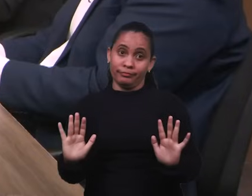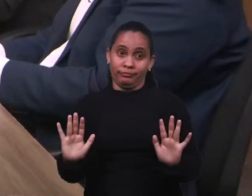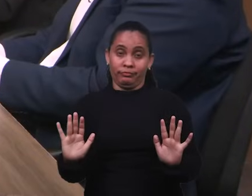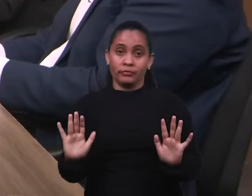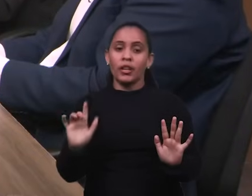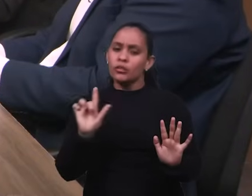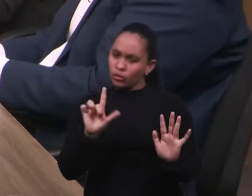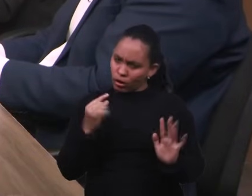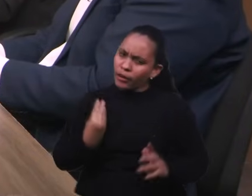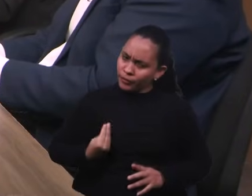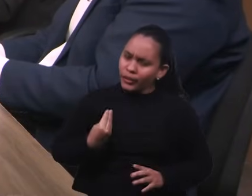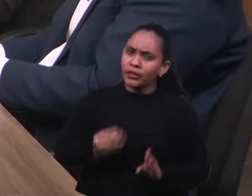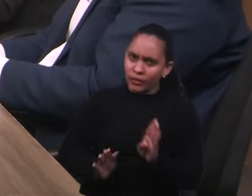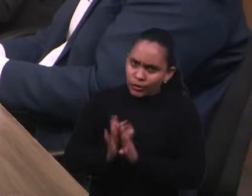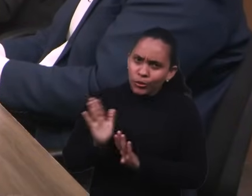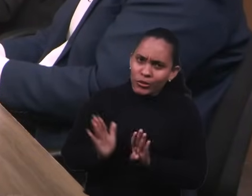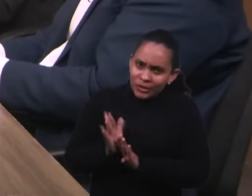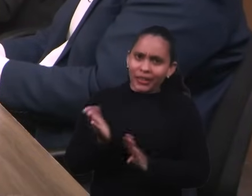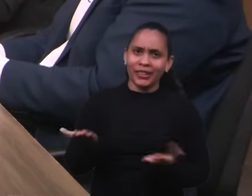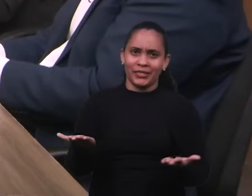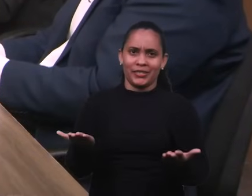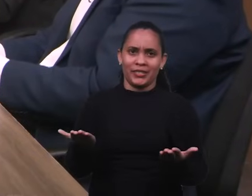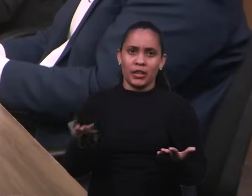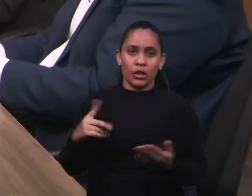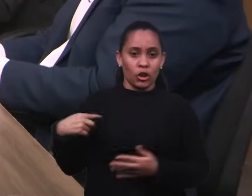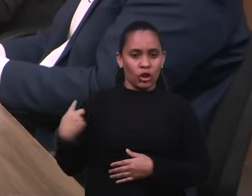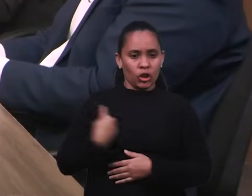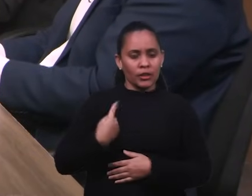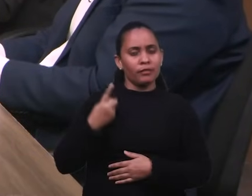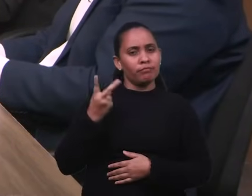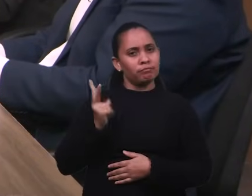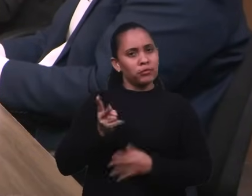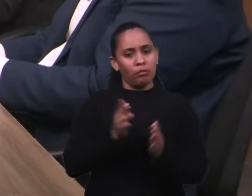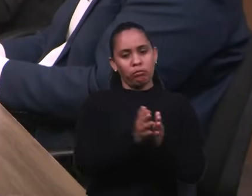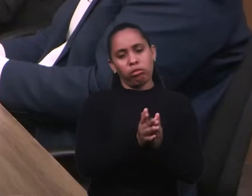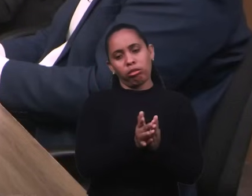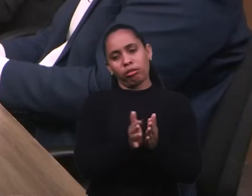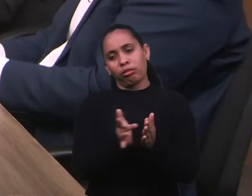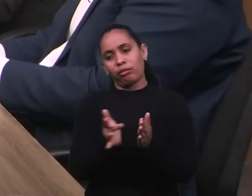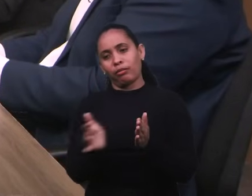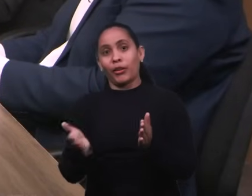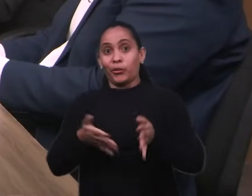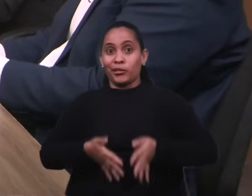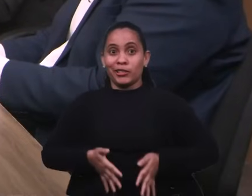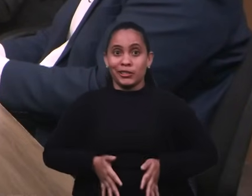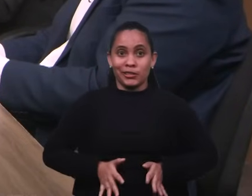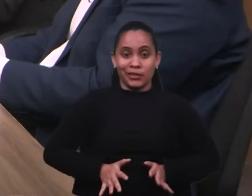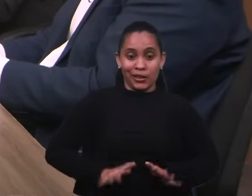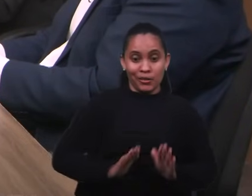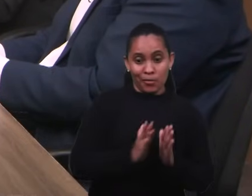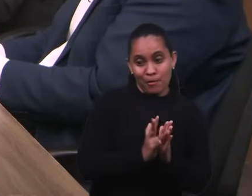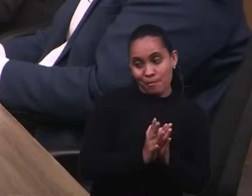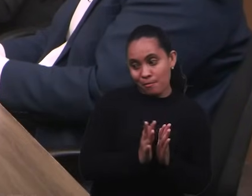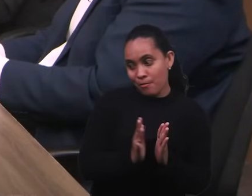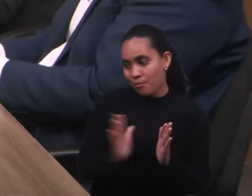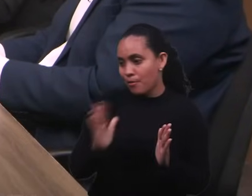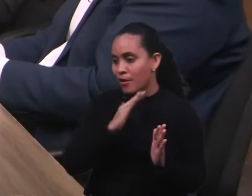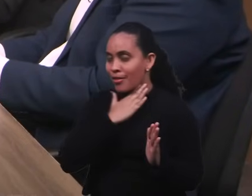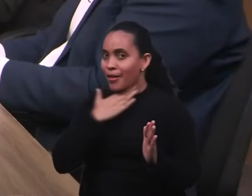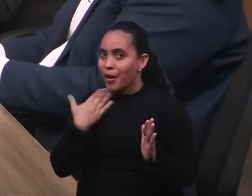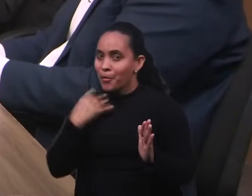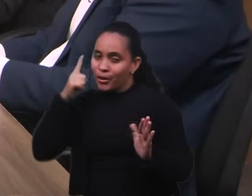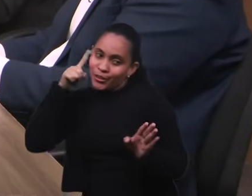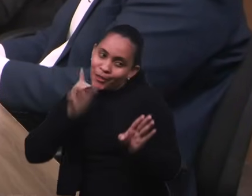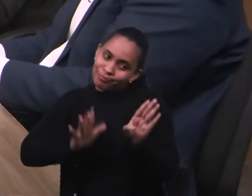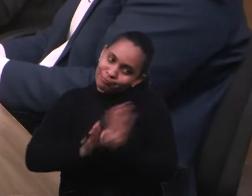conselho, escolhe, pois, a vida para que vivas. Então, a nossa vida inteira ele passa fazendo isso. Olha, meu servo, não vai por ali. Faz isso, faz isso outro.